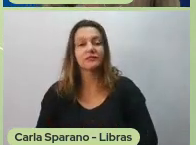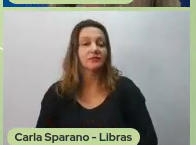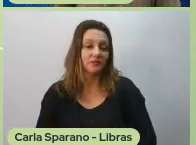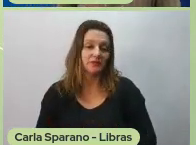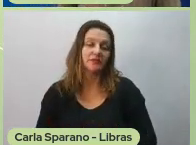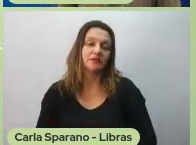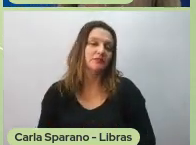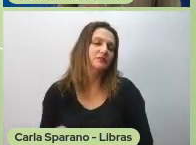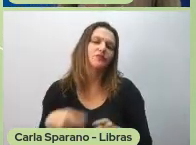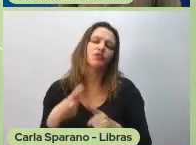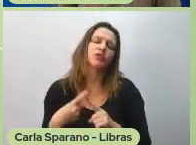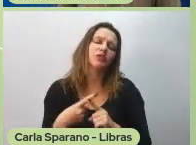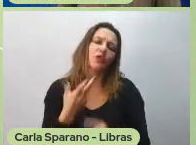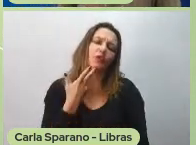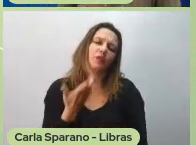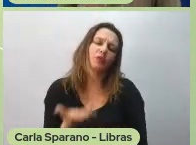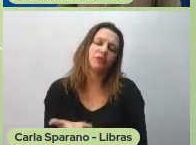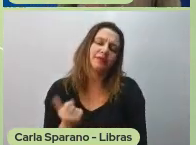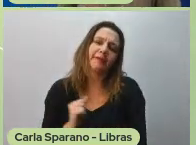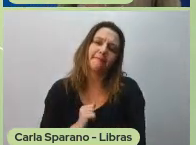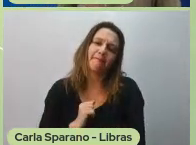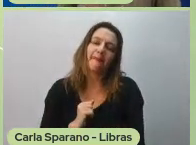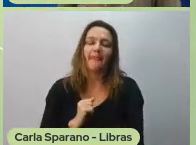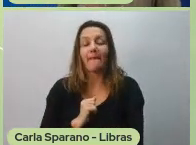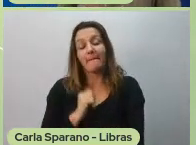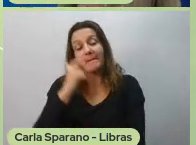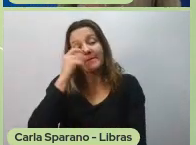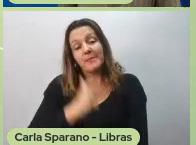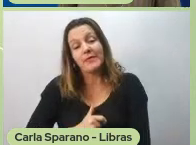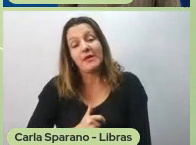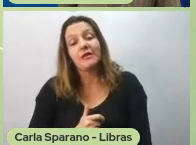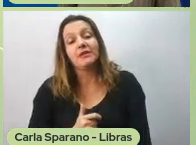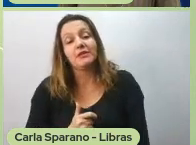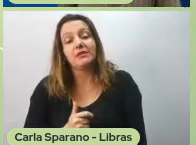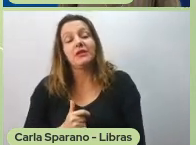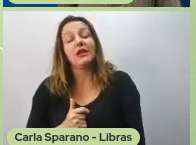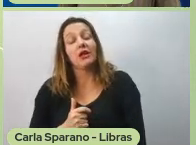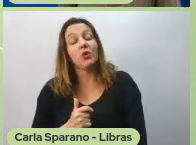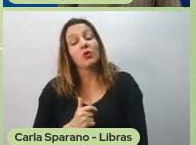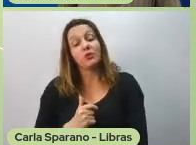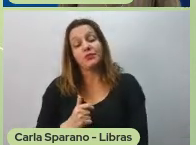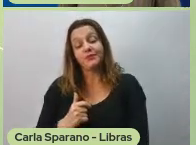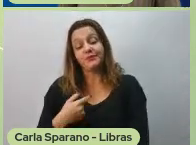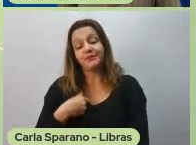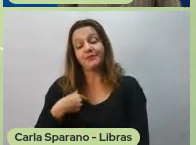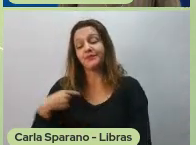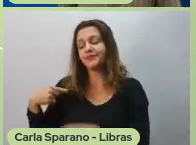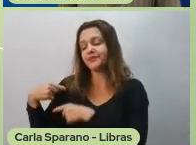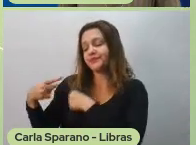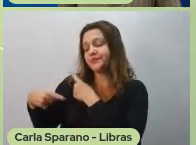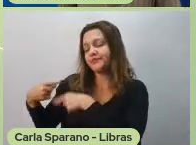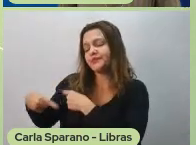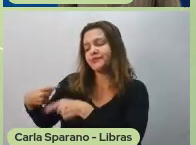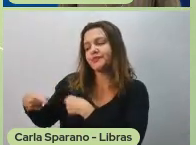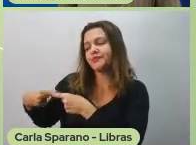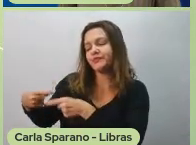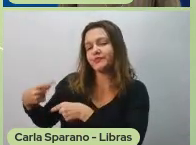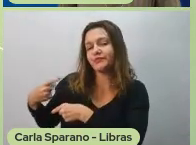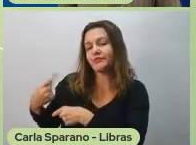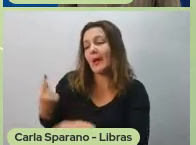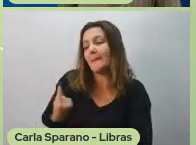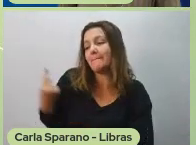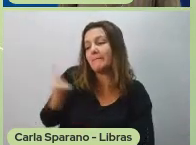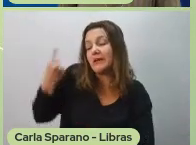Por que que eu digo isso? Porque eu sou da geração da primeira mulher a fazer alguma